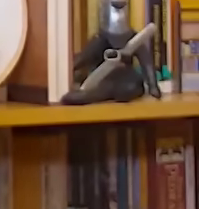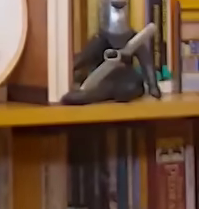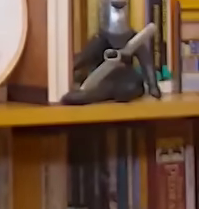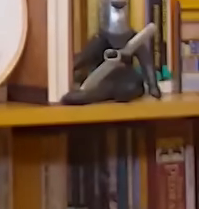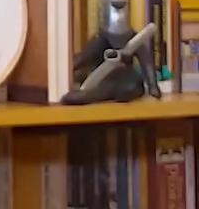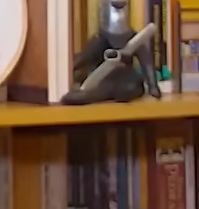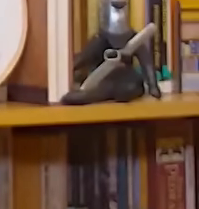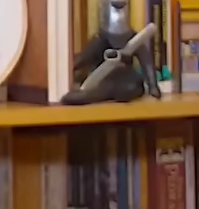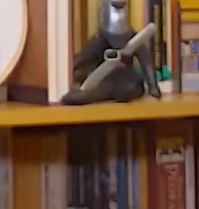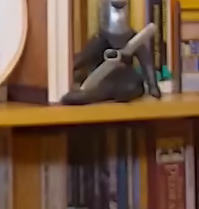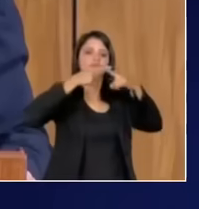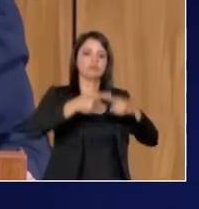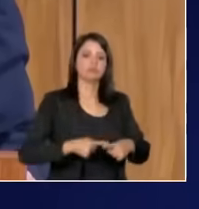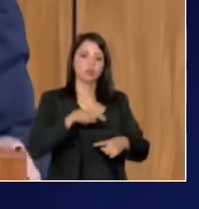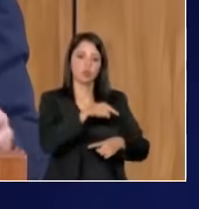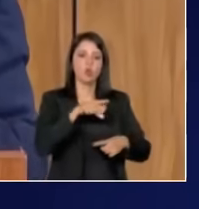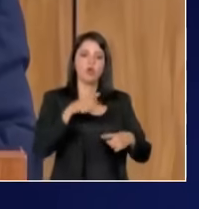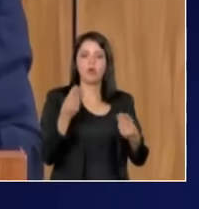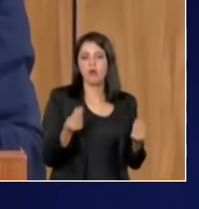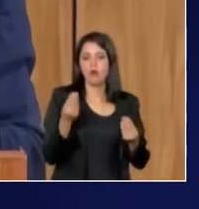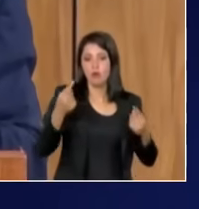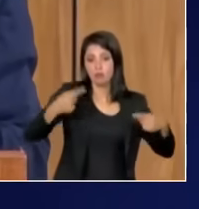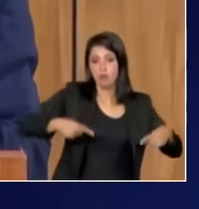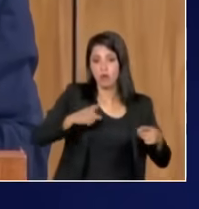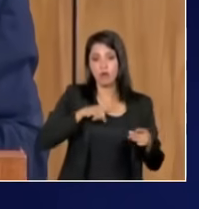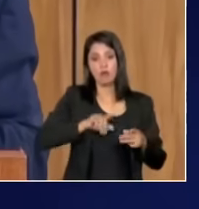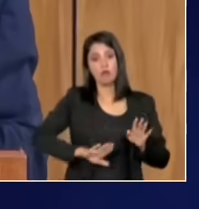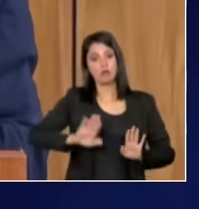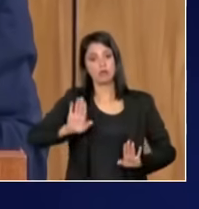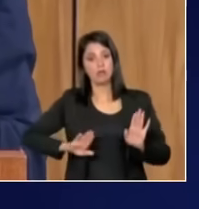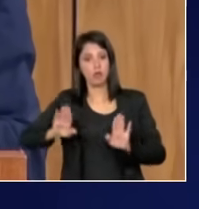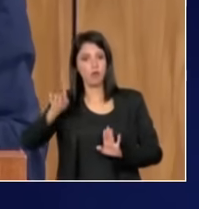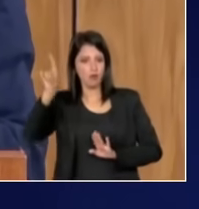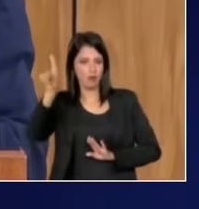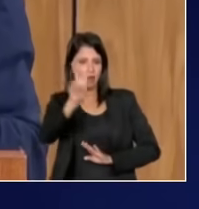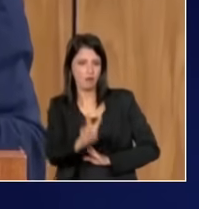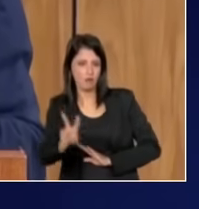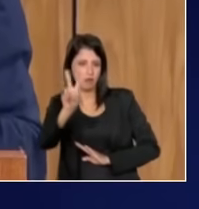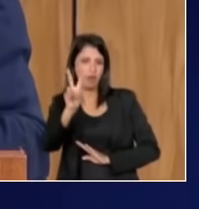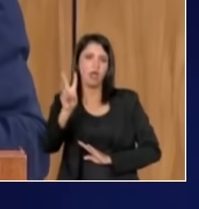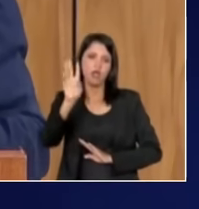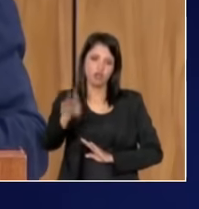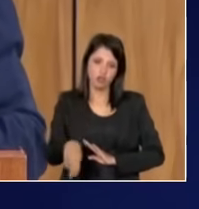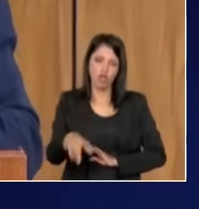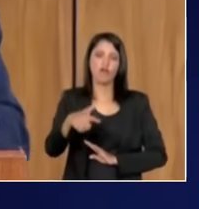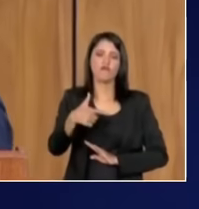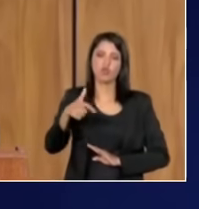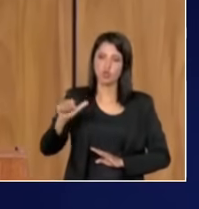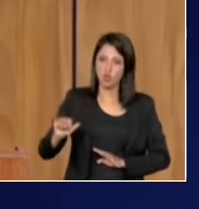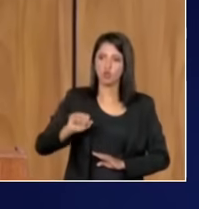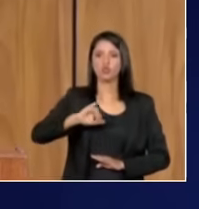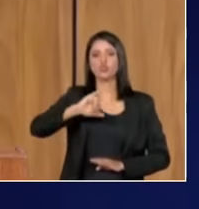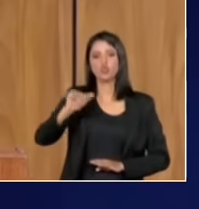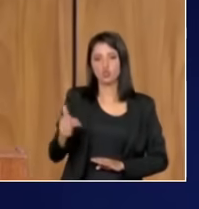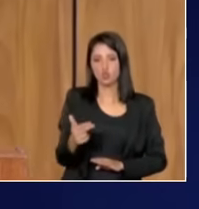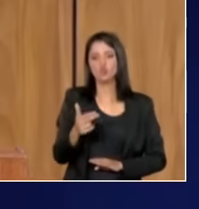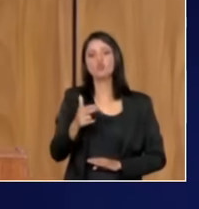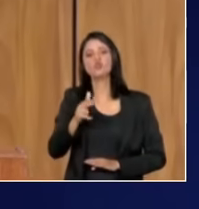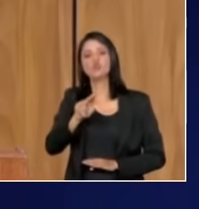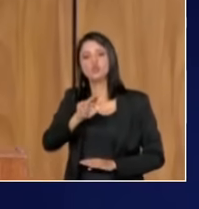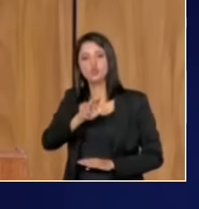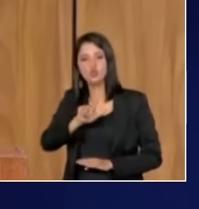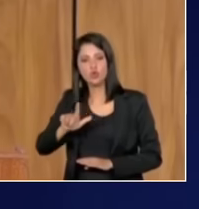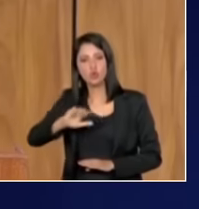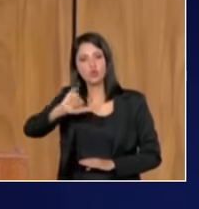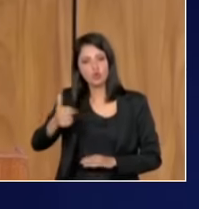vídeo que a gente tem dele. Vai lá. Na Venezuela está marcada as eleições para o dia 28 de julho, é o que eu fiquei sabendo